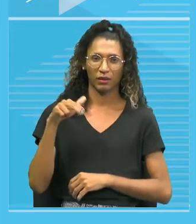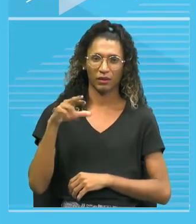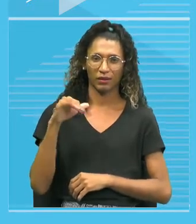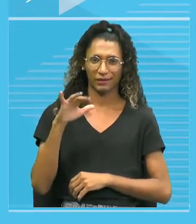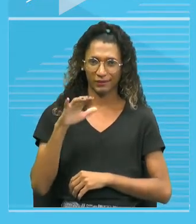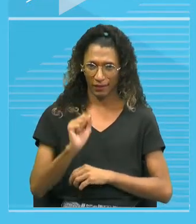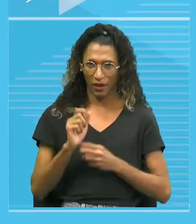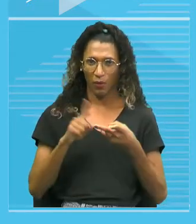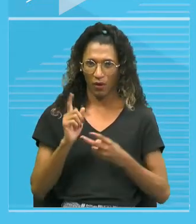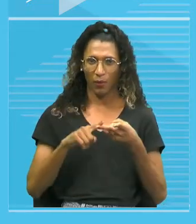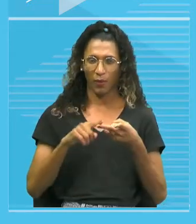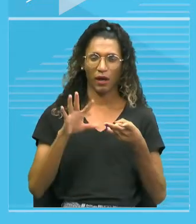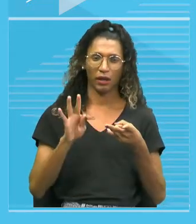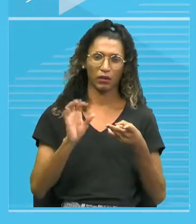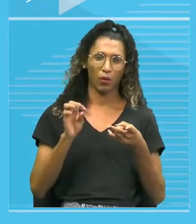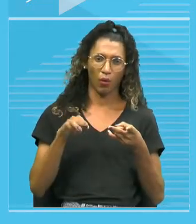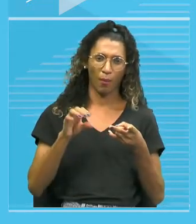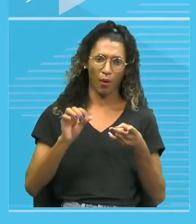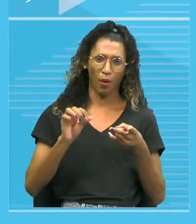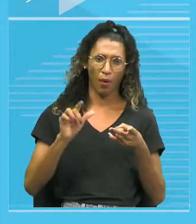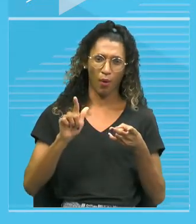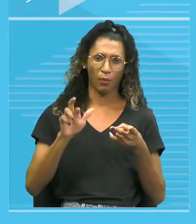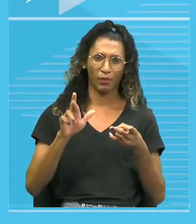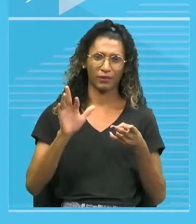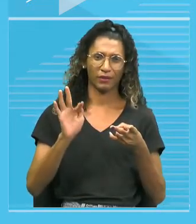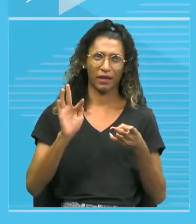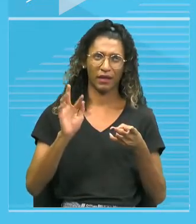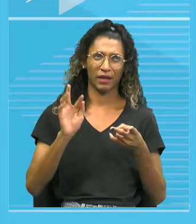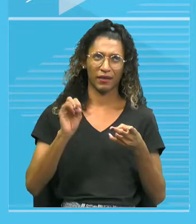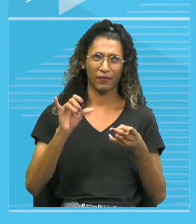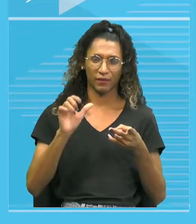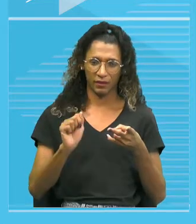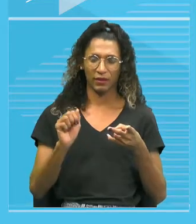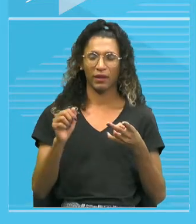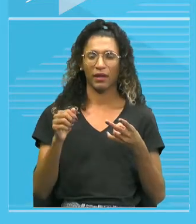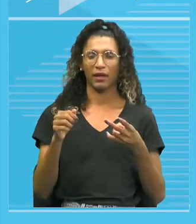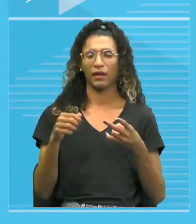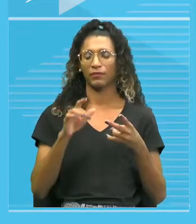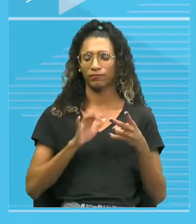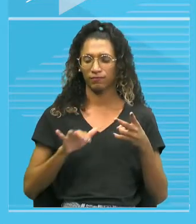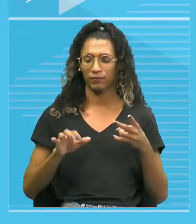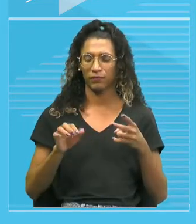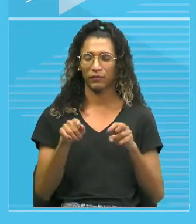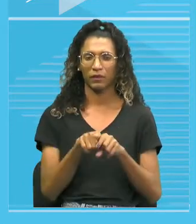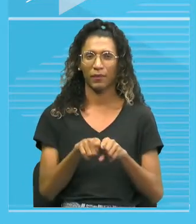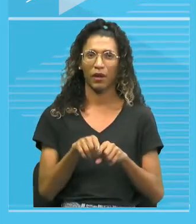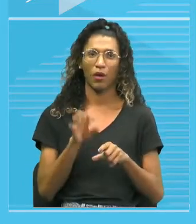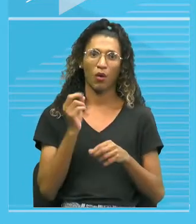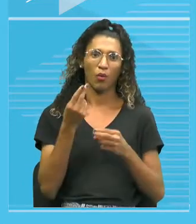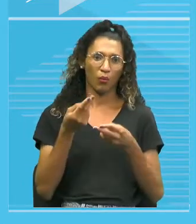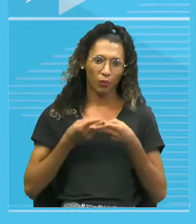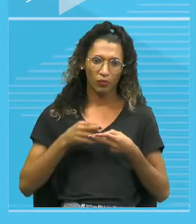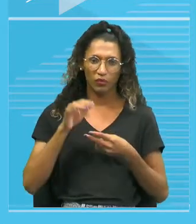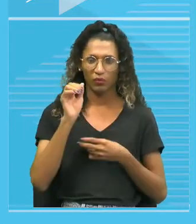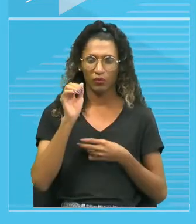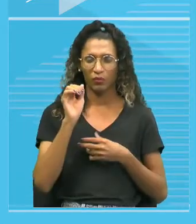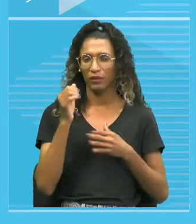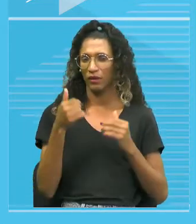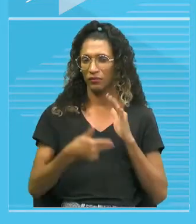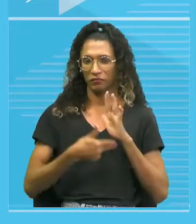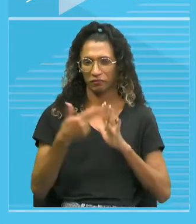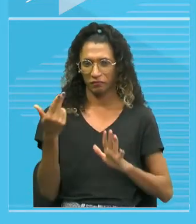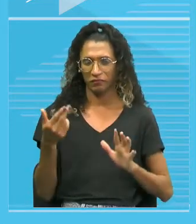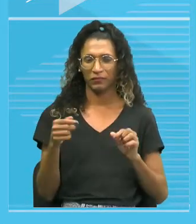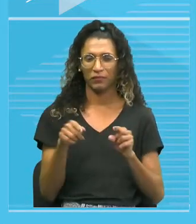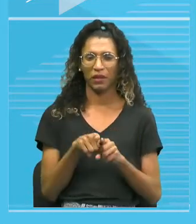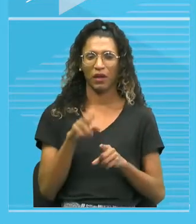computadorizada, não passar por se for fazer um procedimento cirúrgico, o uso do arco cirúrgico, não passar, por exemplo,